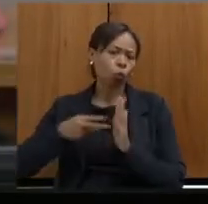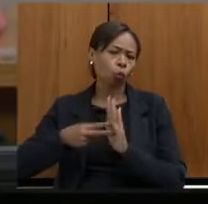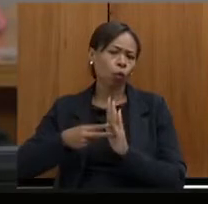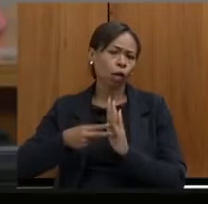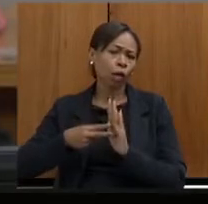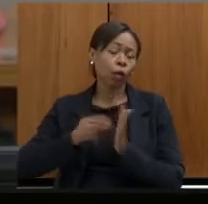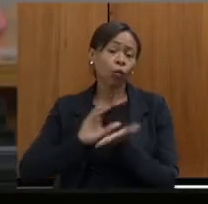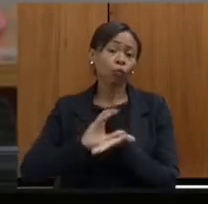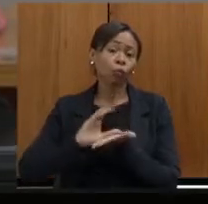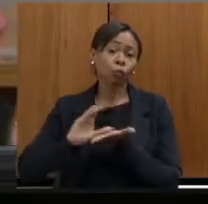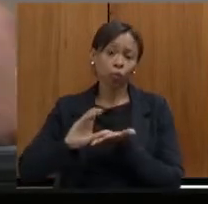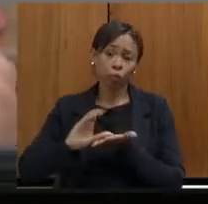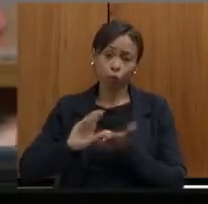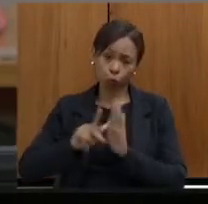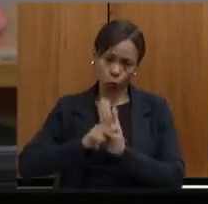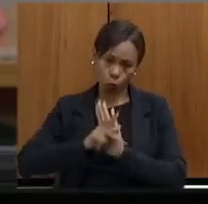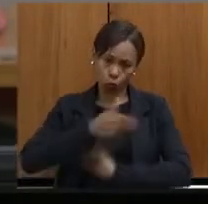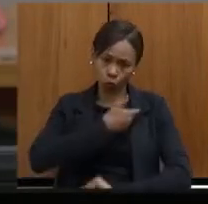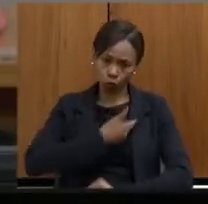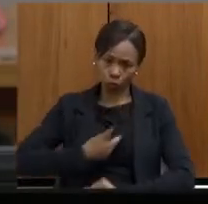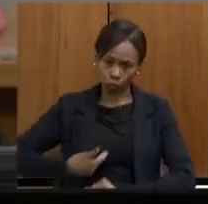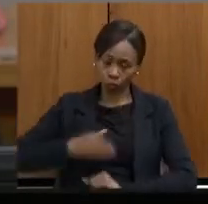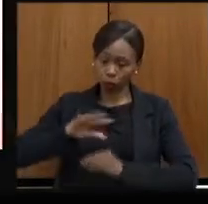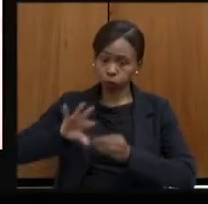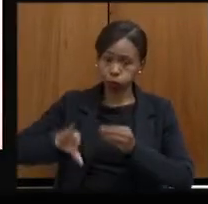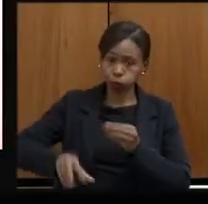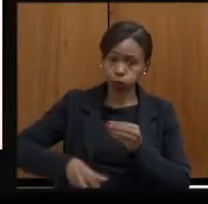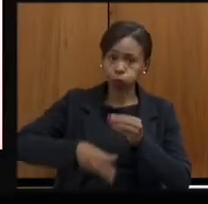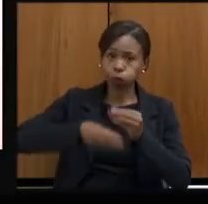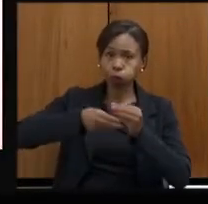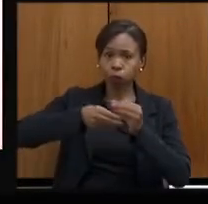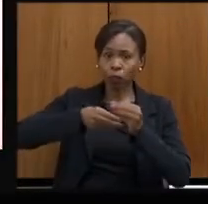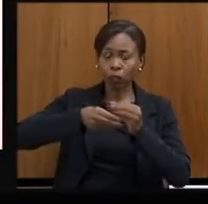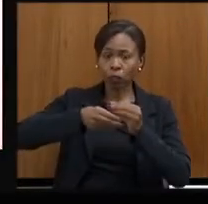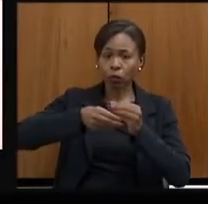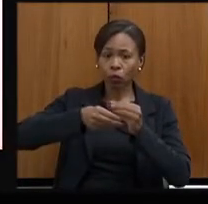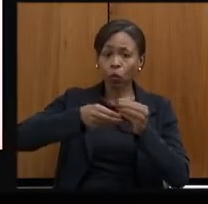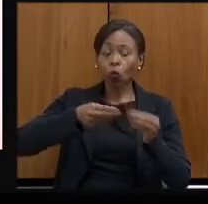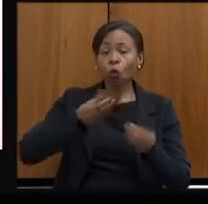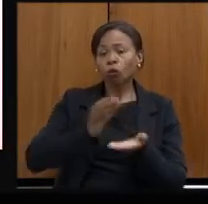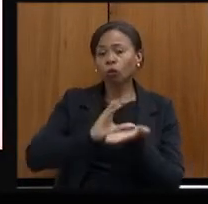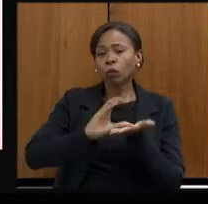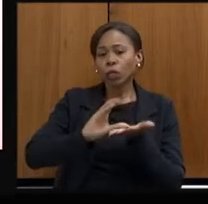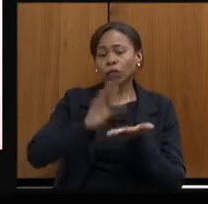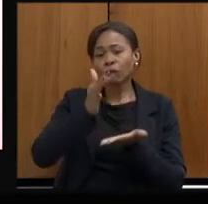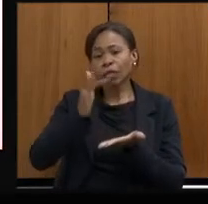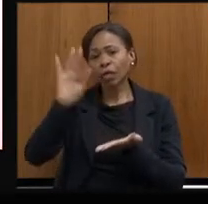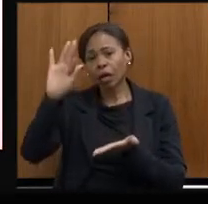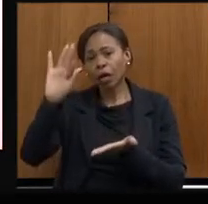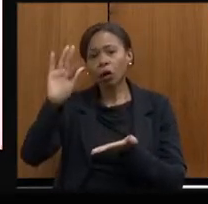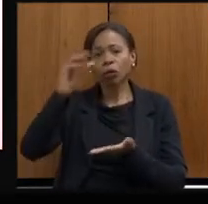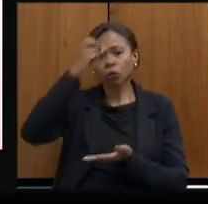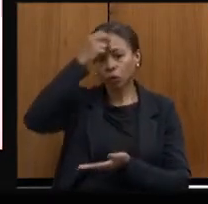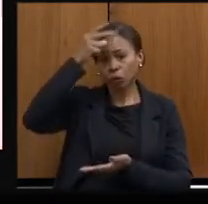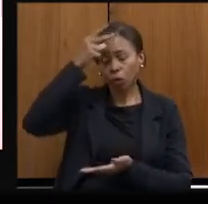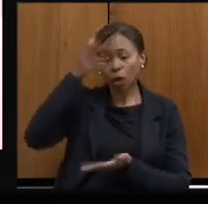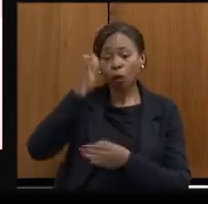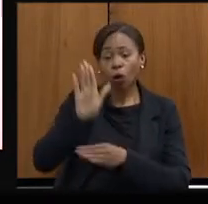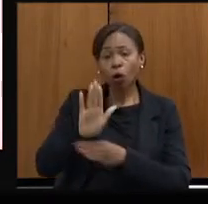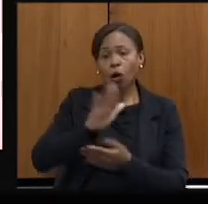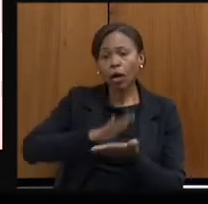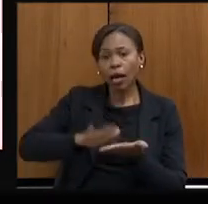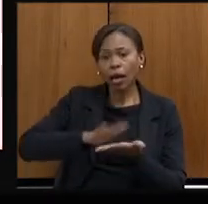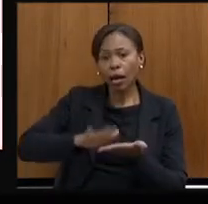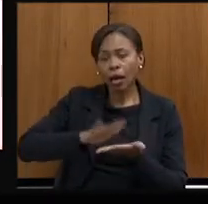estadual e complementar aos financiamentos federais e municipais destinados ao custeio de serviços